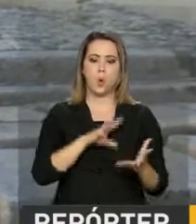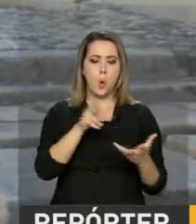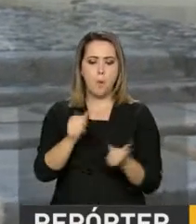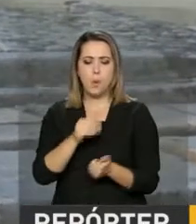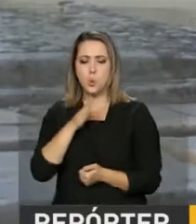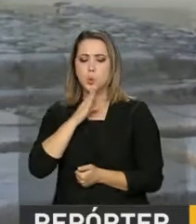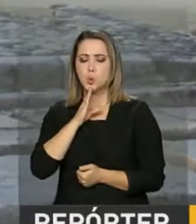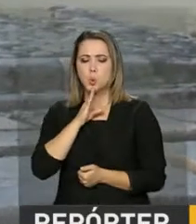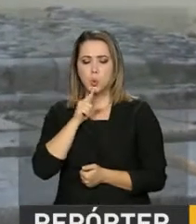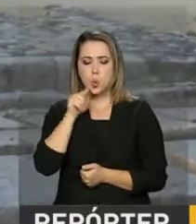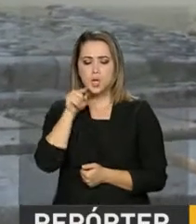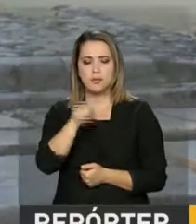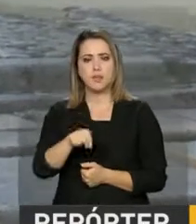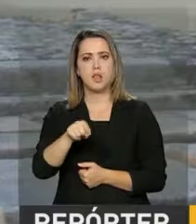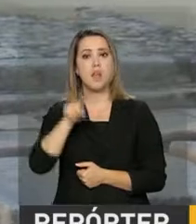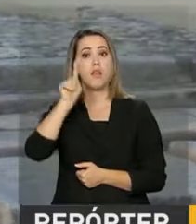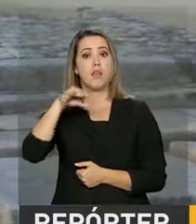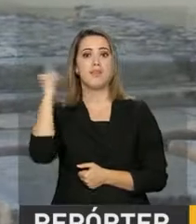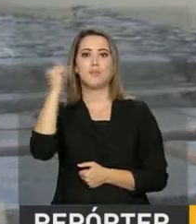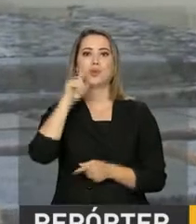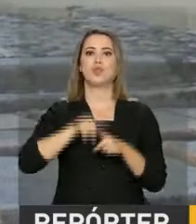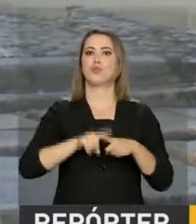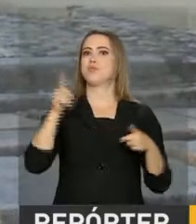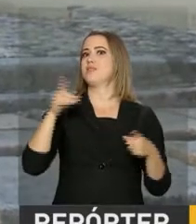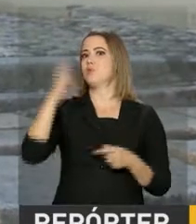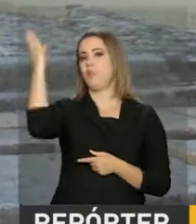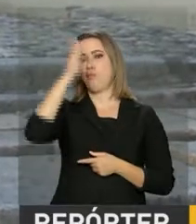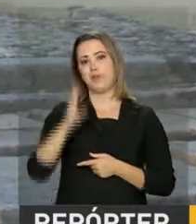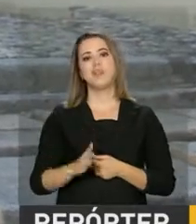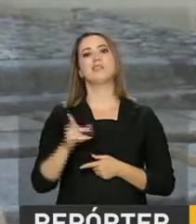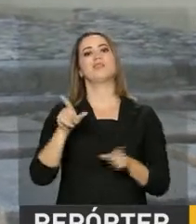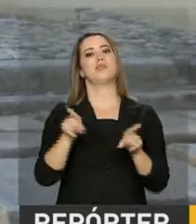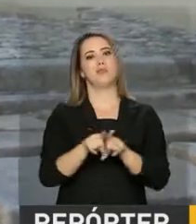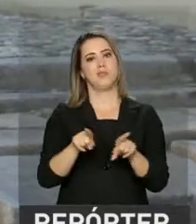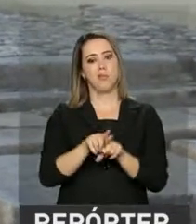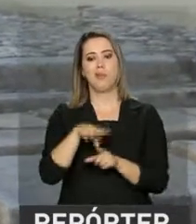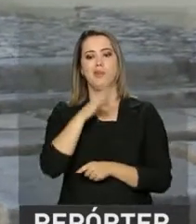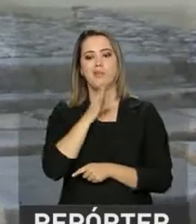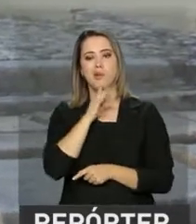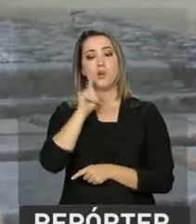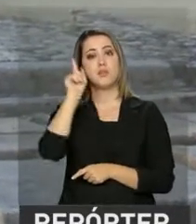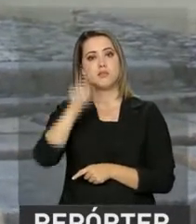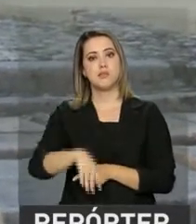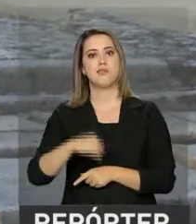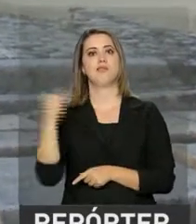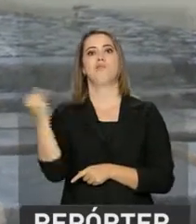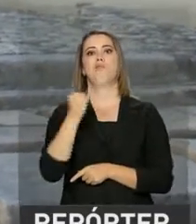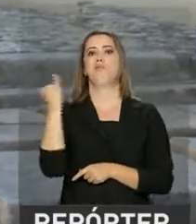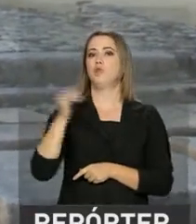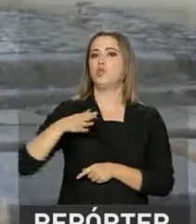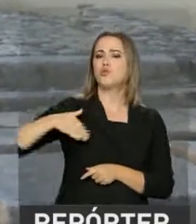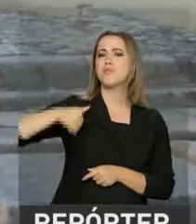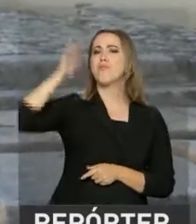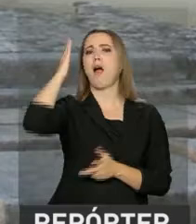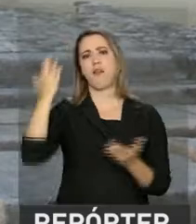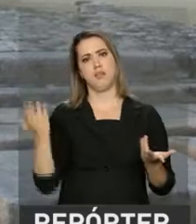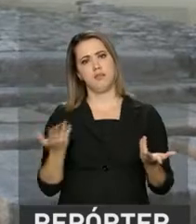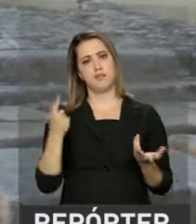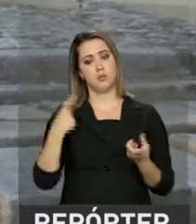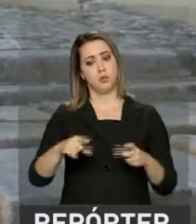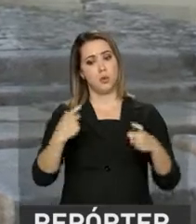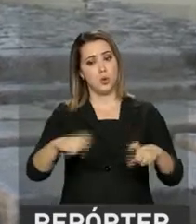muito importante mas o brasil também nos reconhecer é mais importante ainda os quilombos do